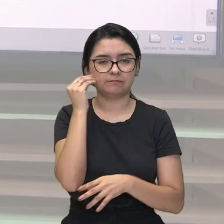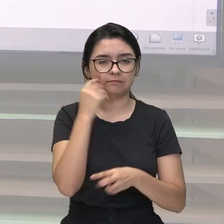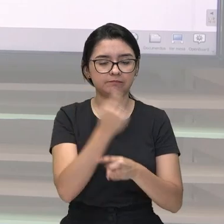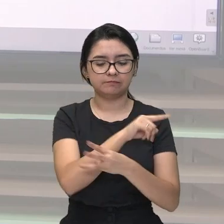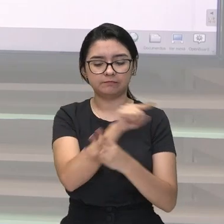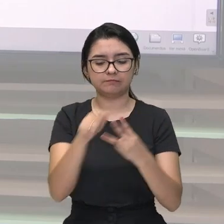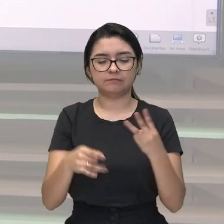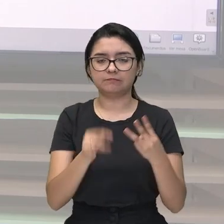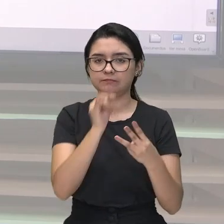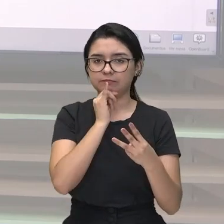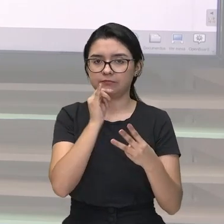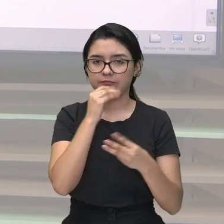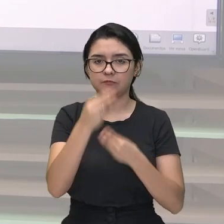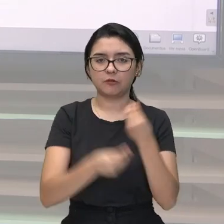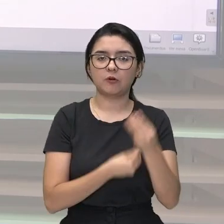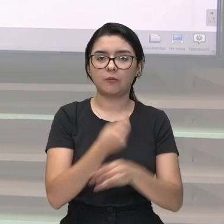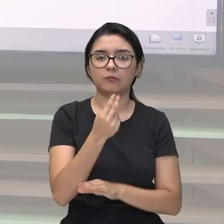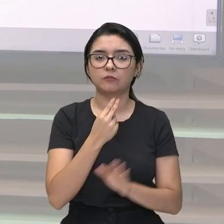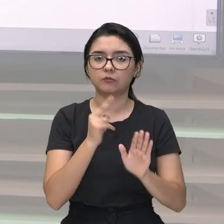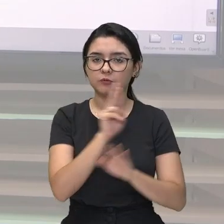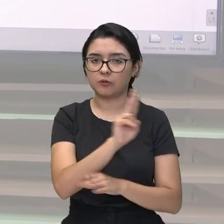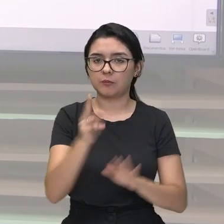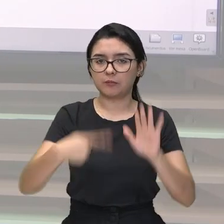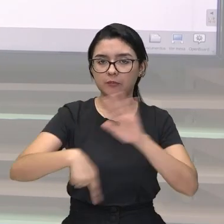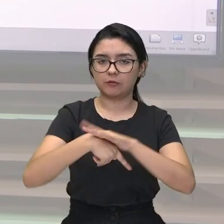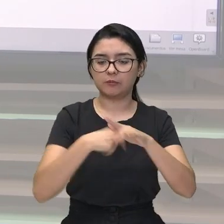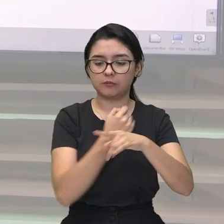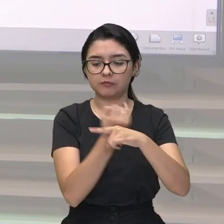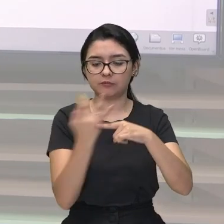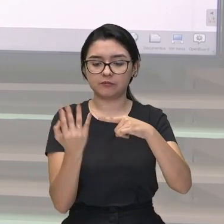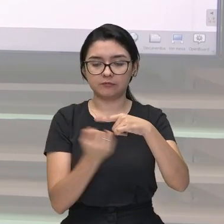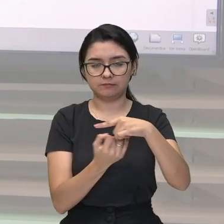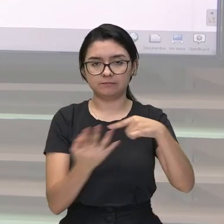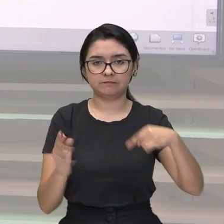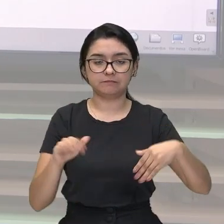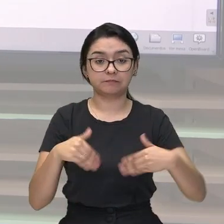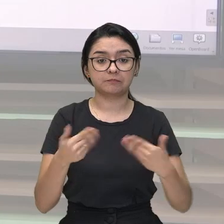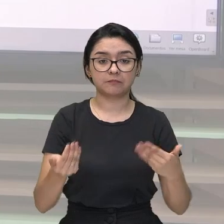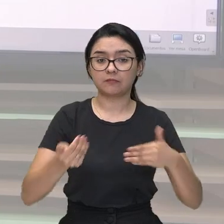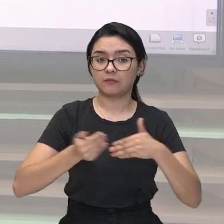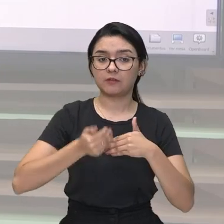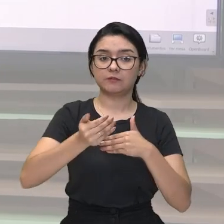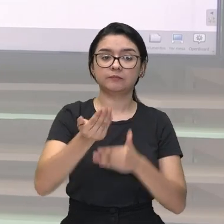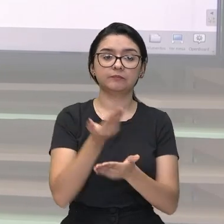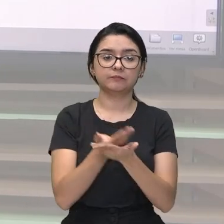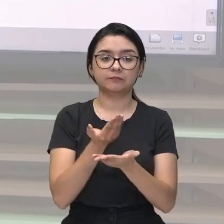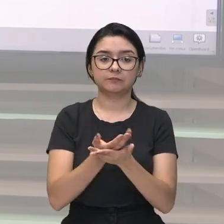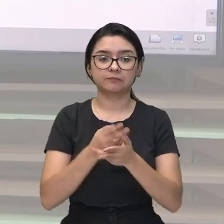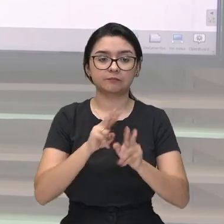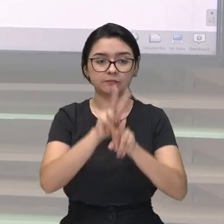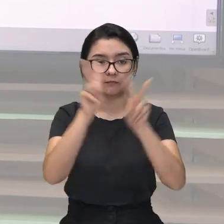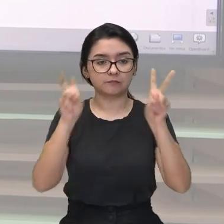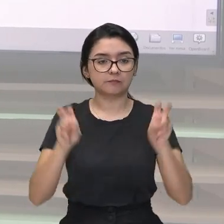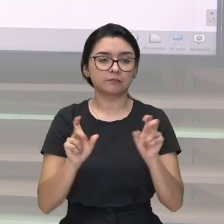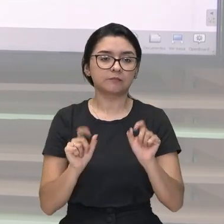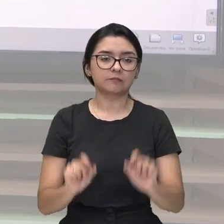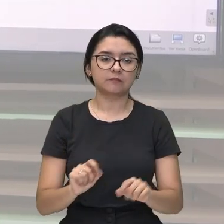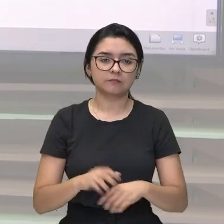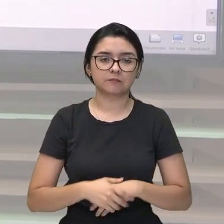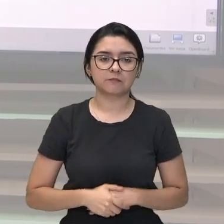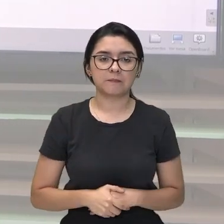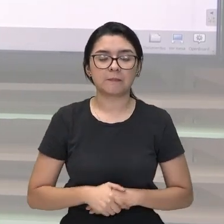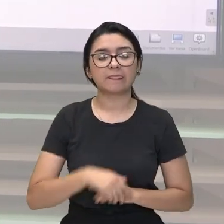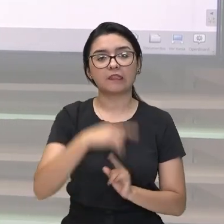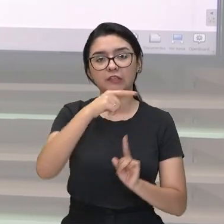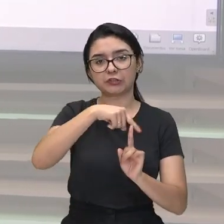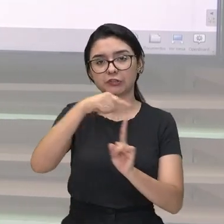como nomear as frações. Tá legal? E aí, vamos continuar agora, porque nós vamos falar, eu vou falar para você aqui,